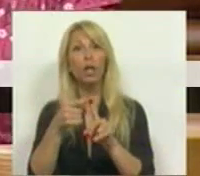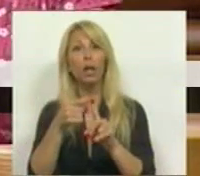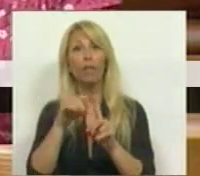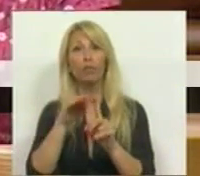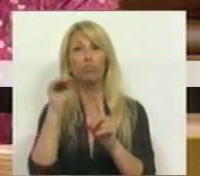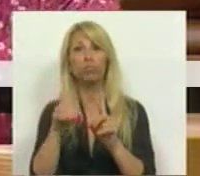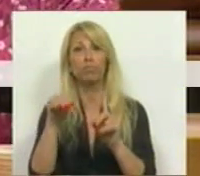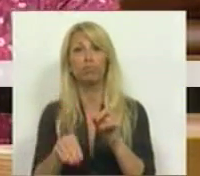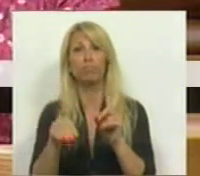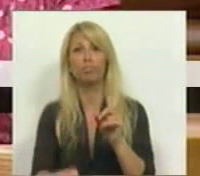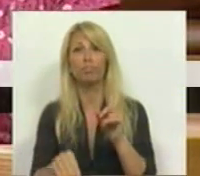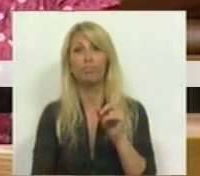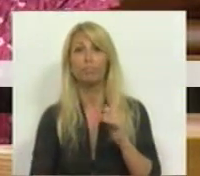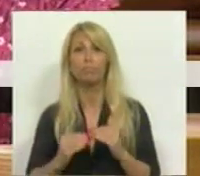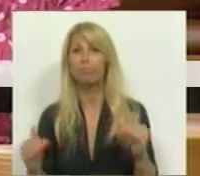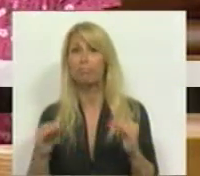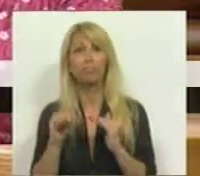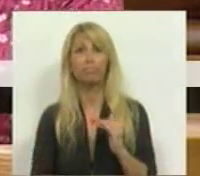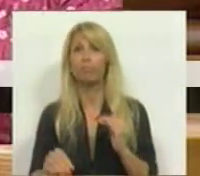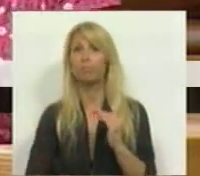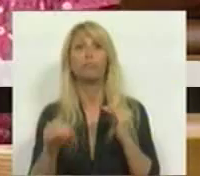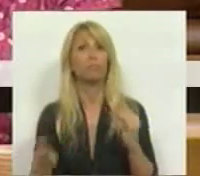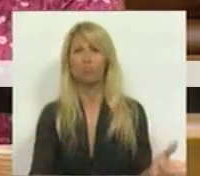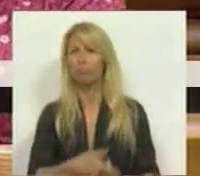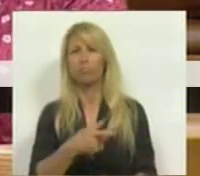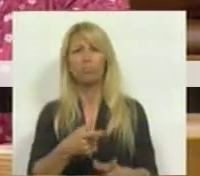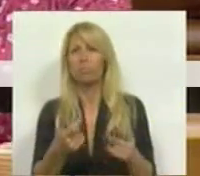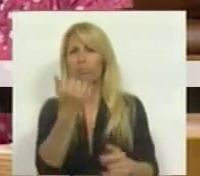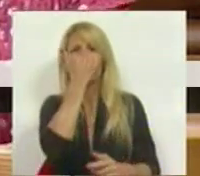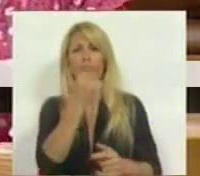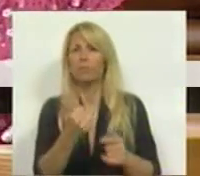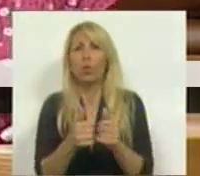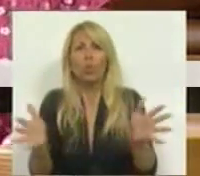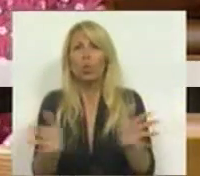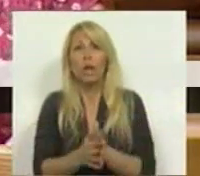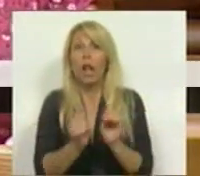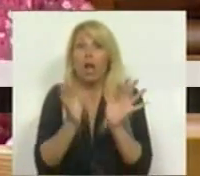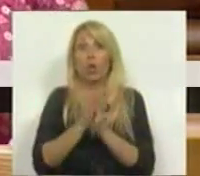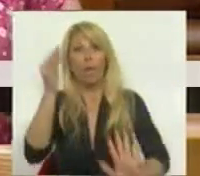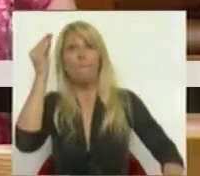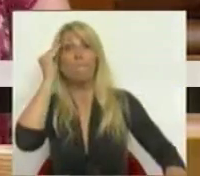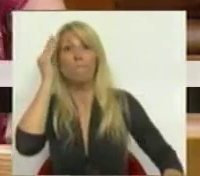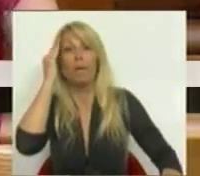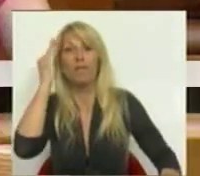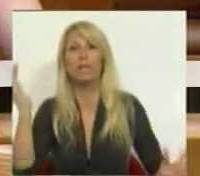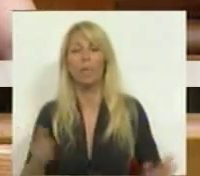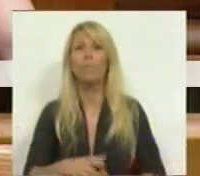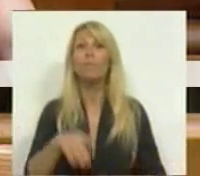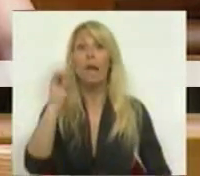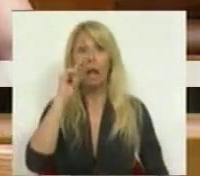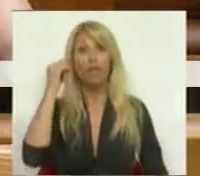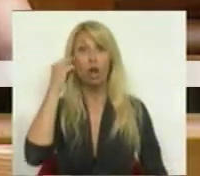caindo, uma a uma, fracasso total em cada previsão. E Vítor Gaspar deixou